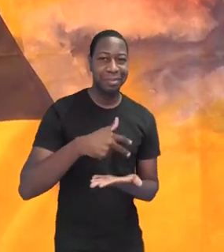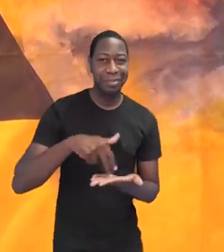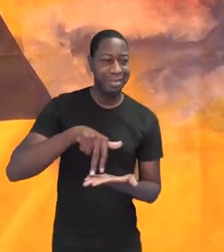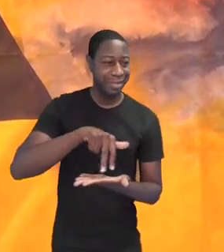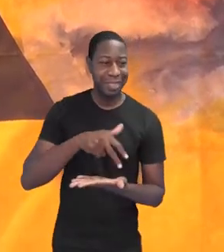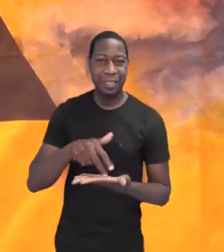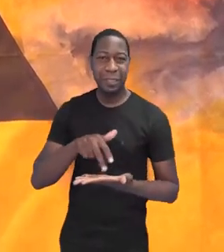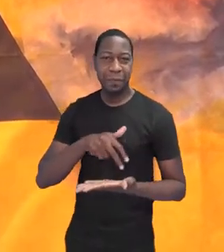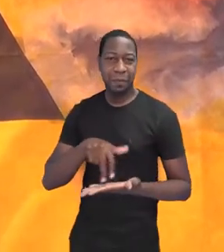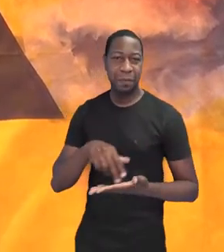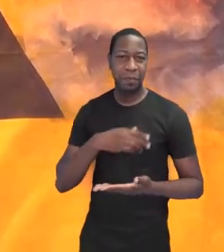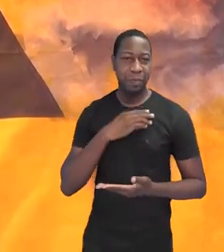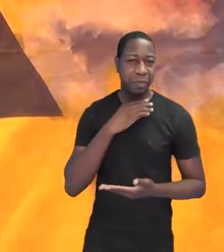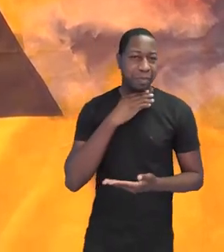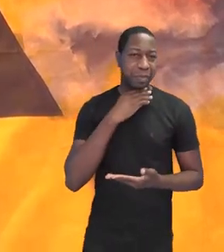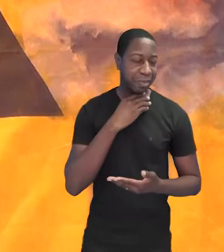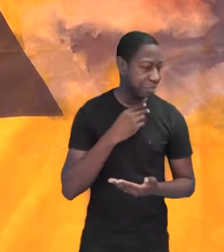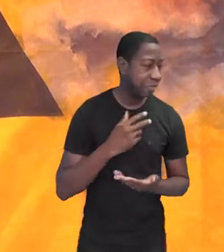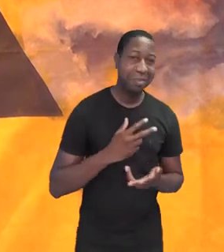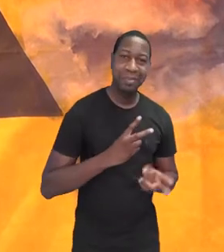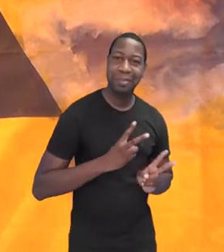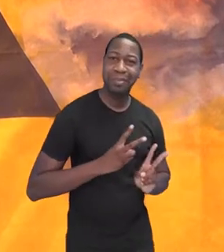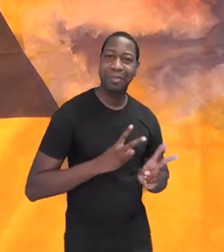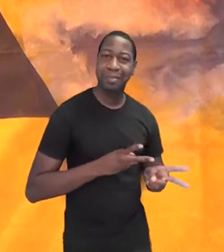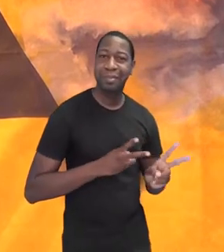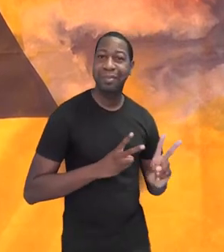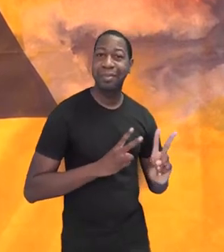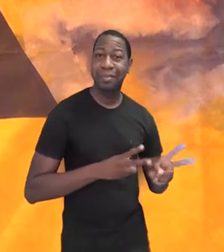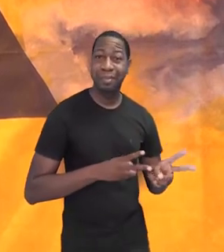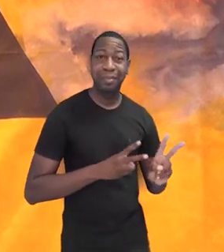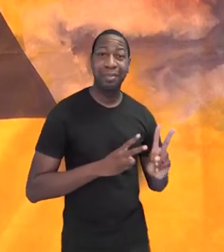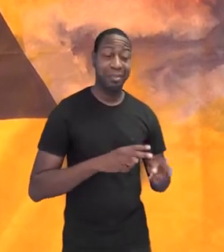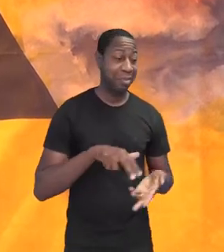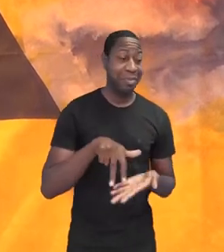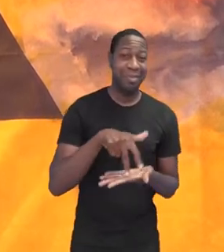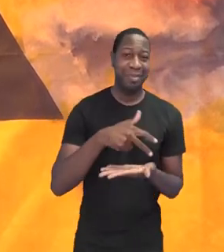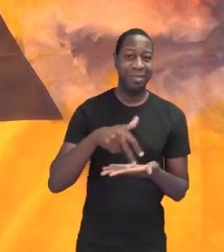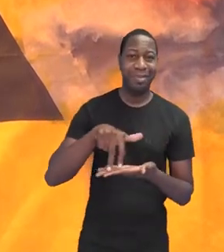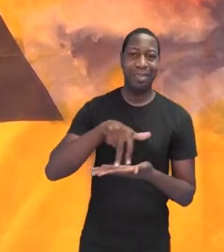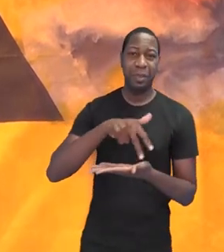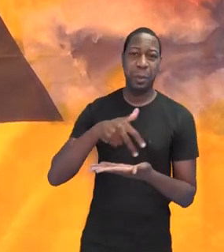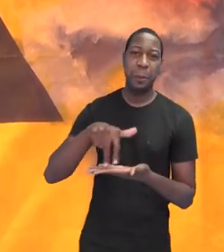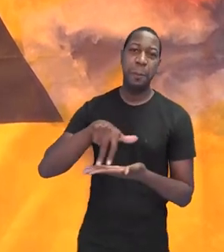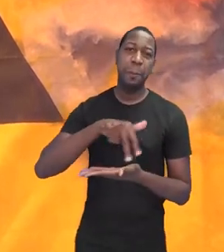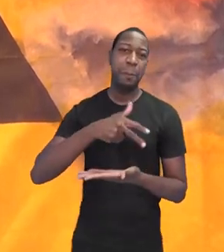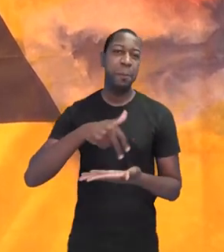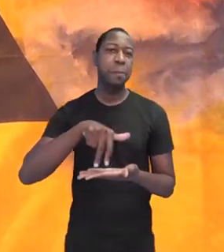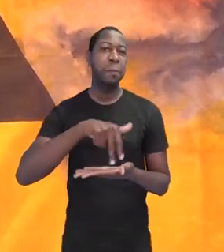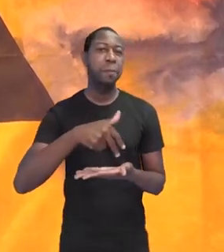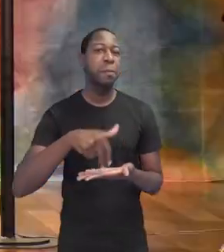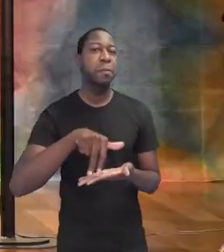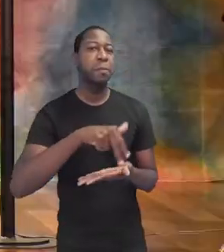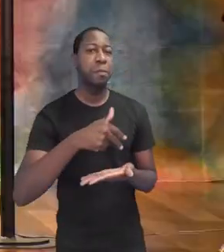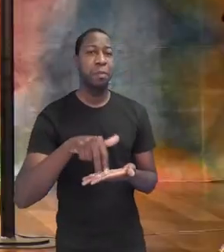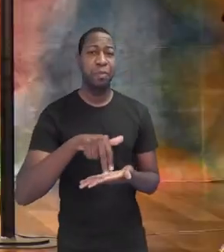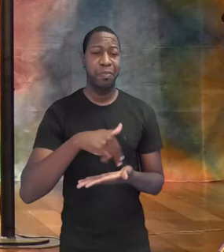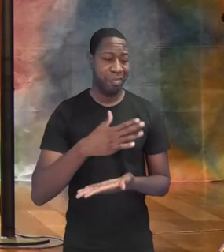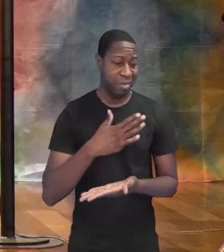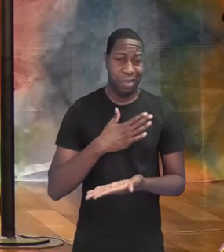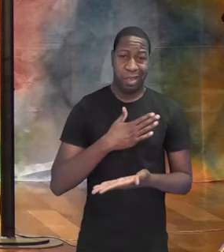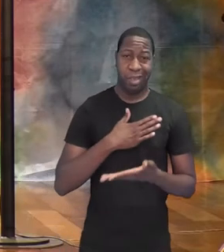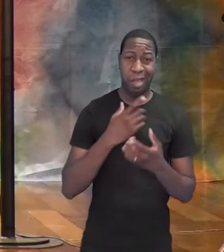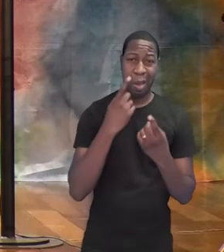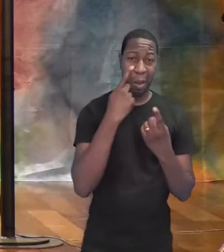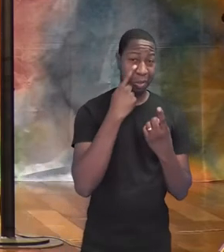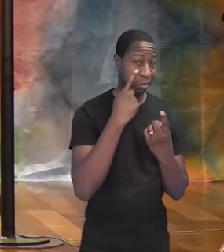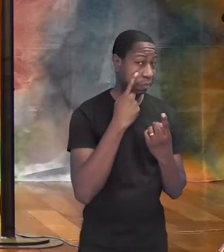soluçar. Eu danço manso a dança do ombro. Eu danço não sei